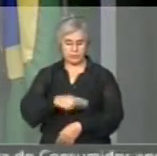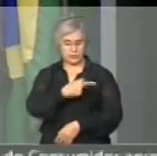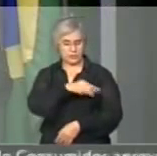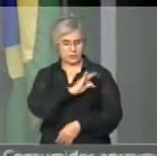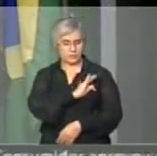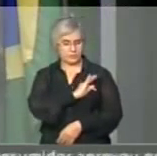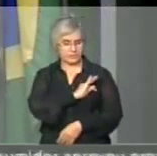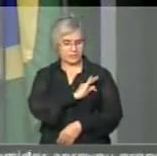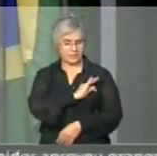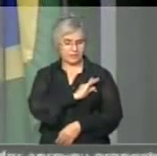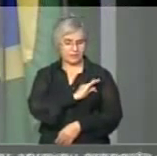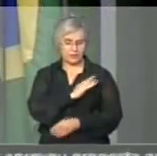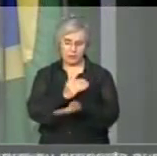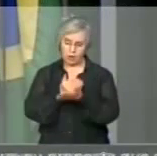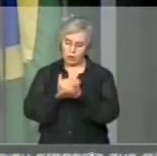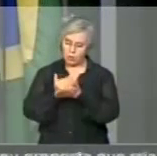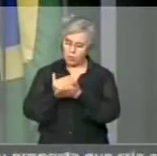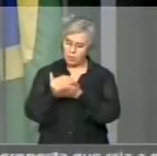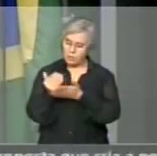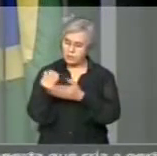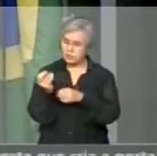presidencial, iniciando